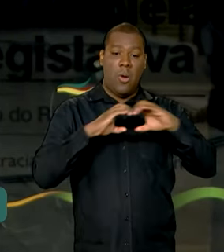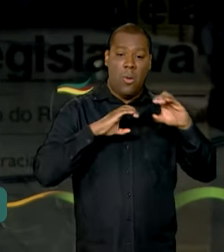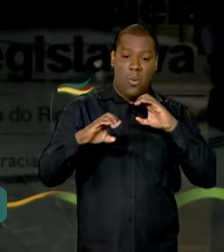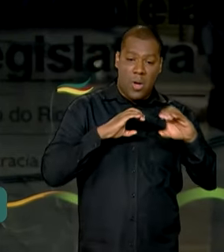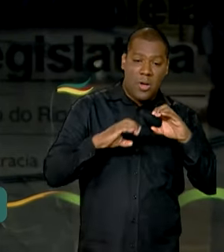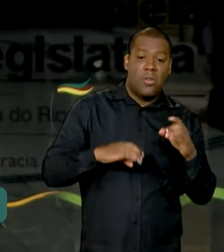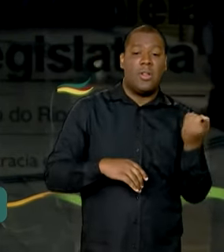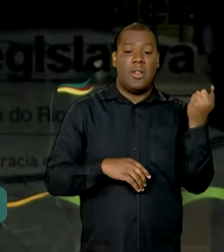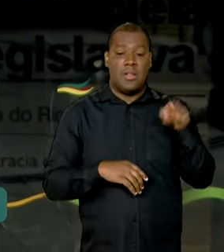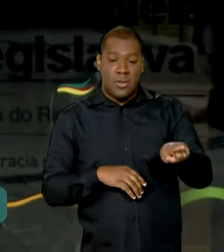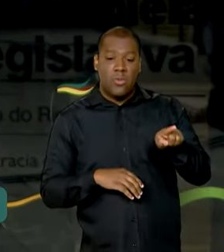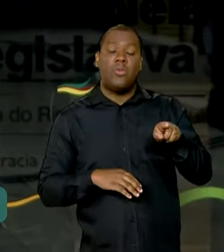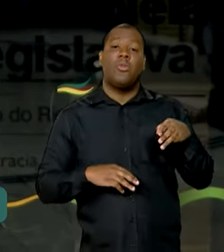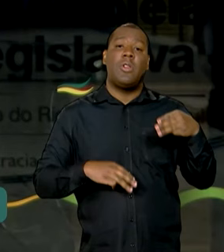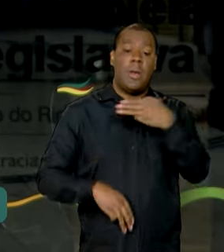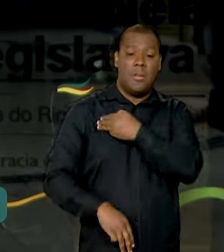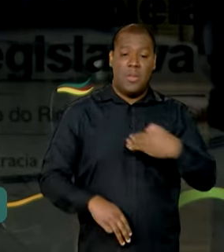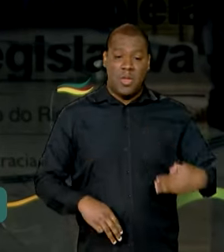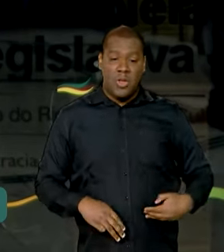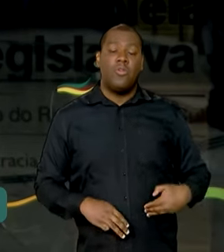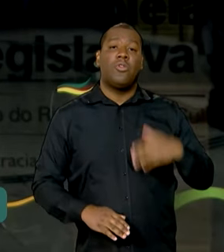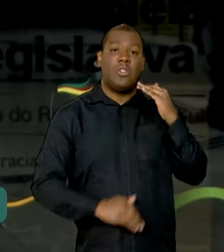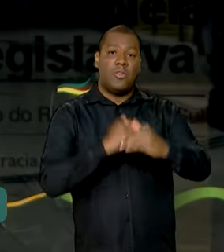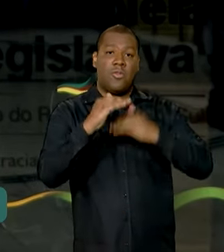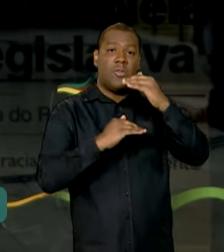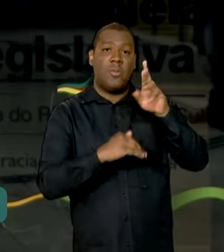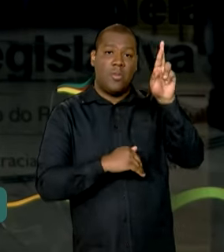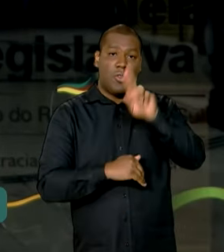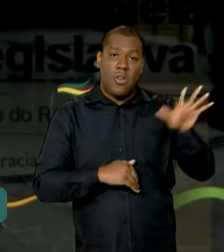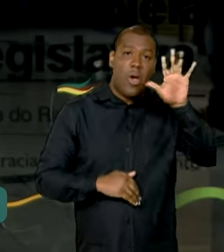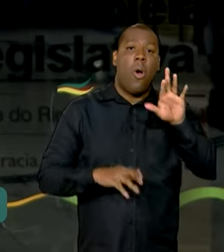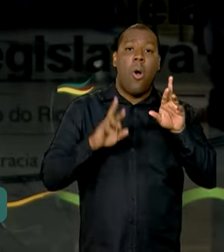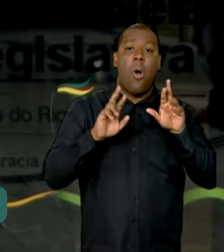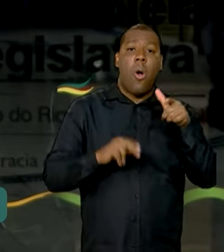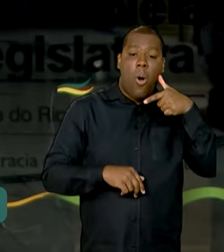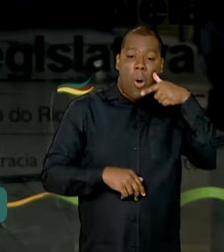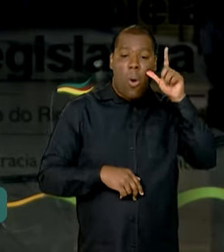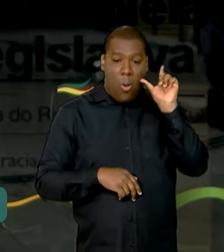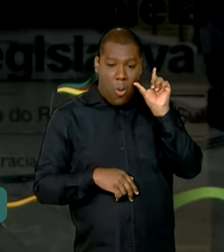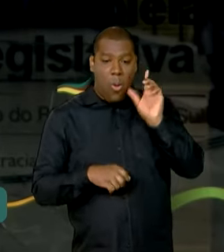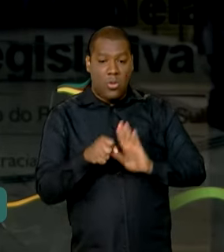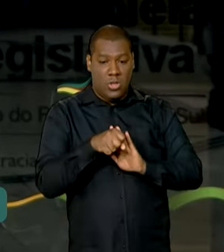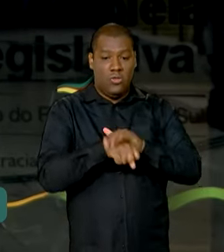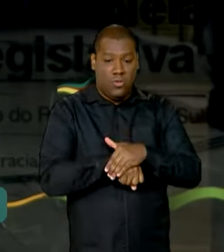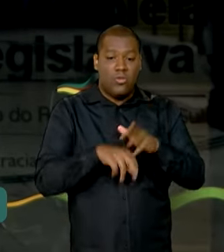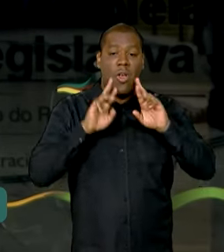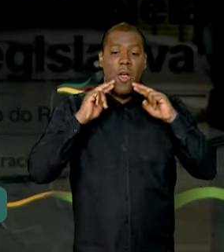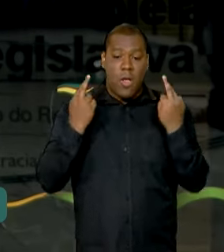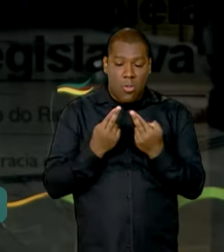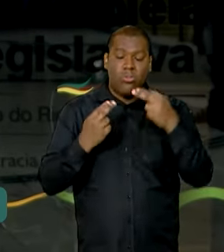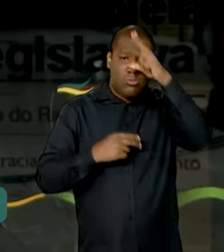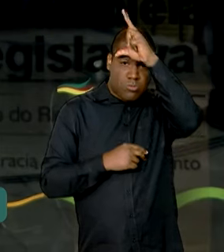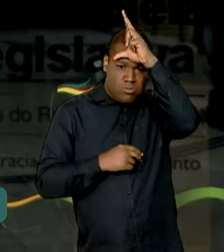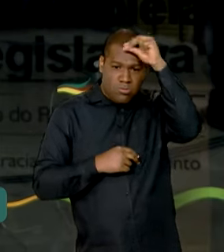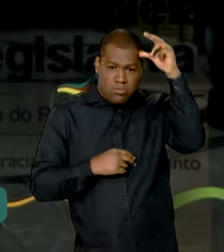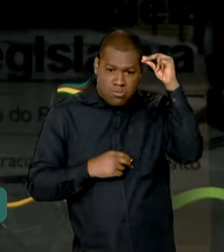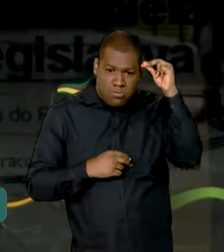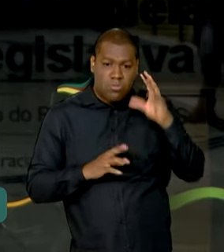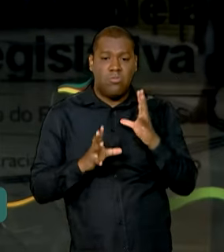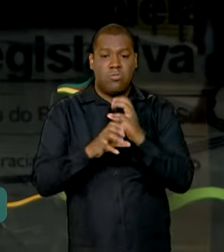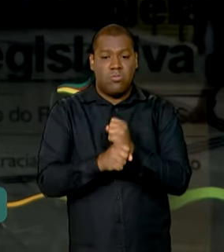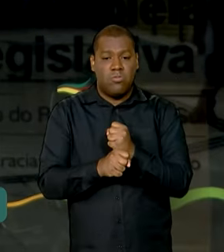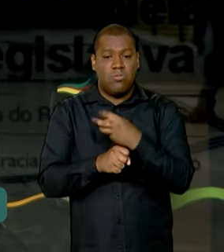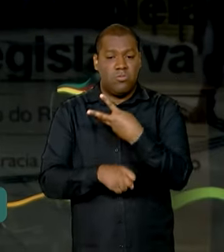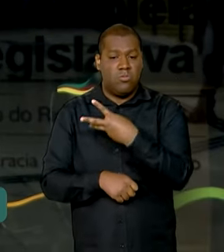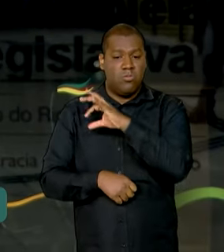exemplo, tiveram ontem à noite uma reunião com mais de 300 prefeitos para discutir como agilizar,